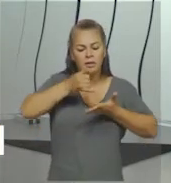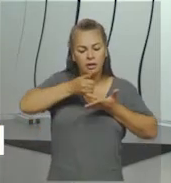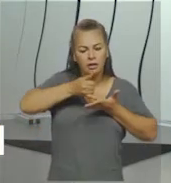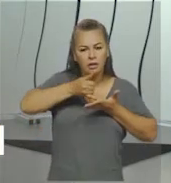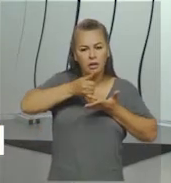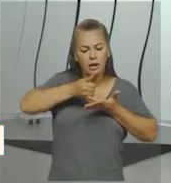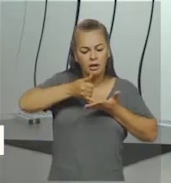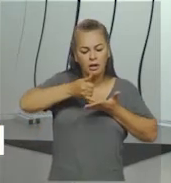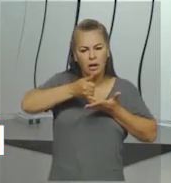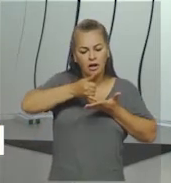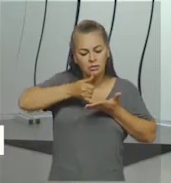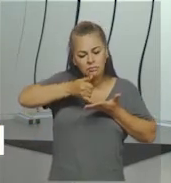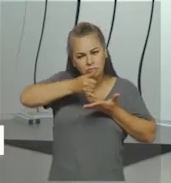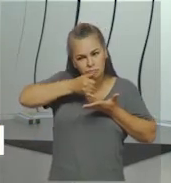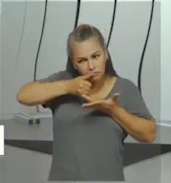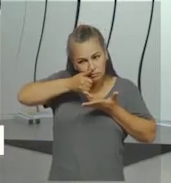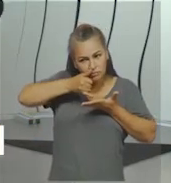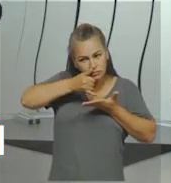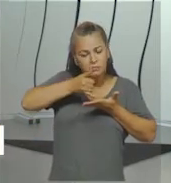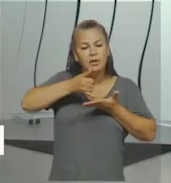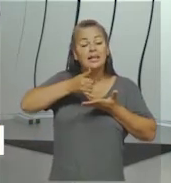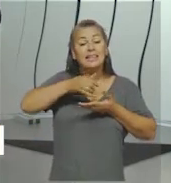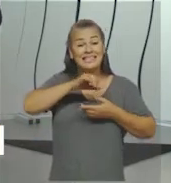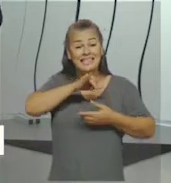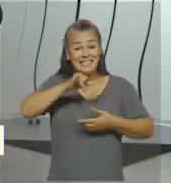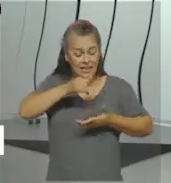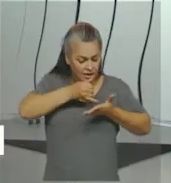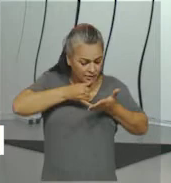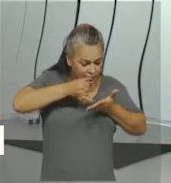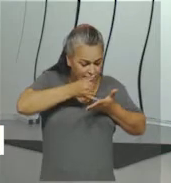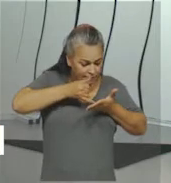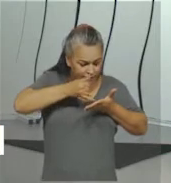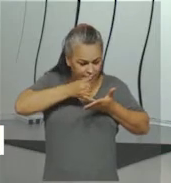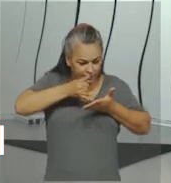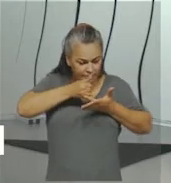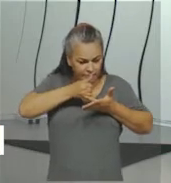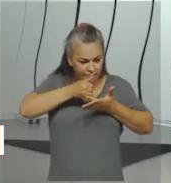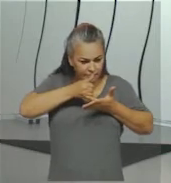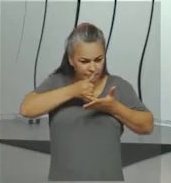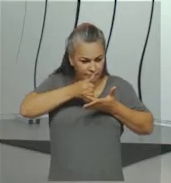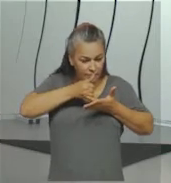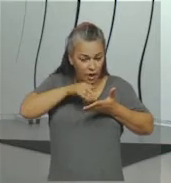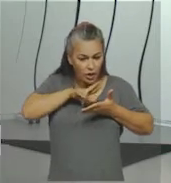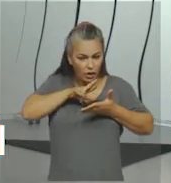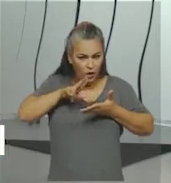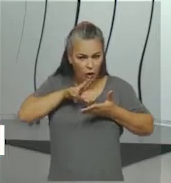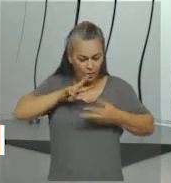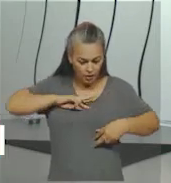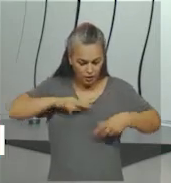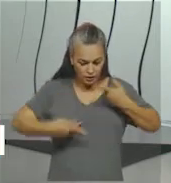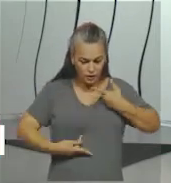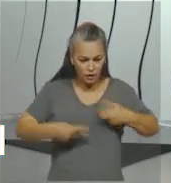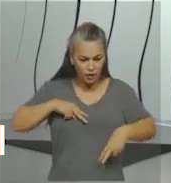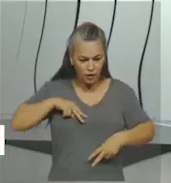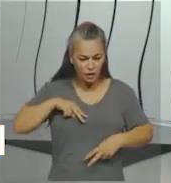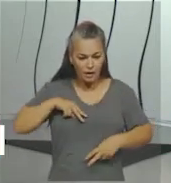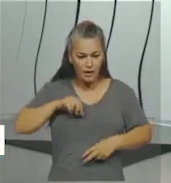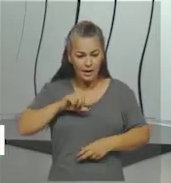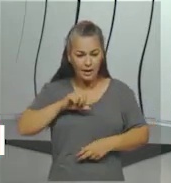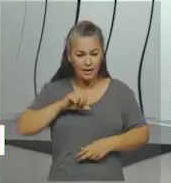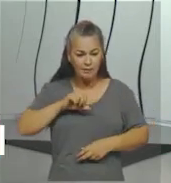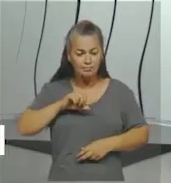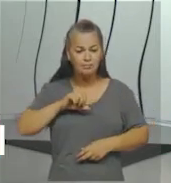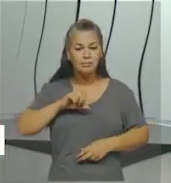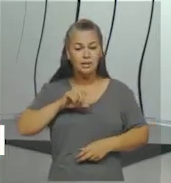para outro, ela é recaptada. A cocaína, ela liga-se aí a uma substância que não deixa que ocorra